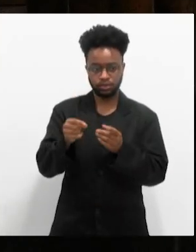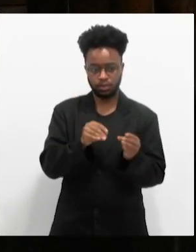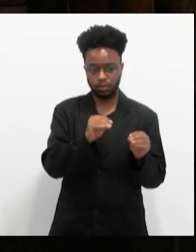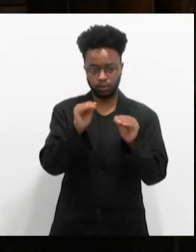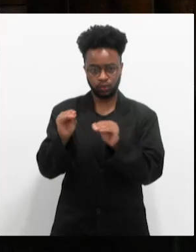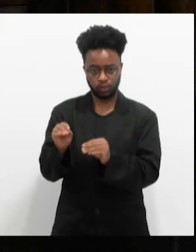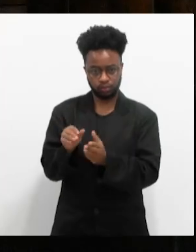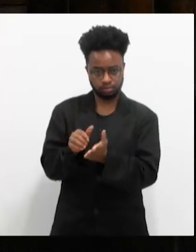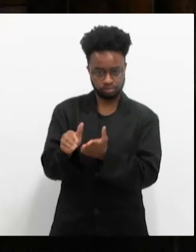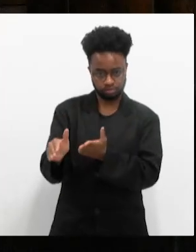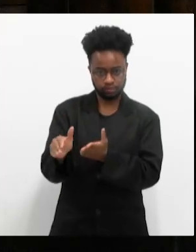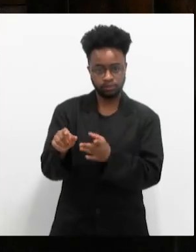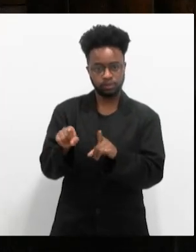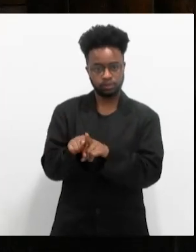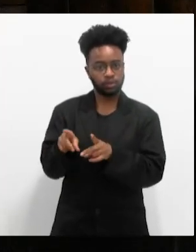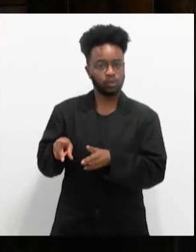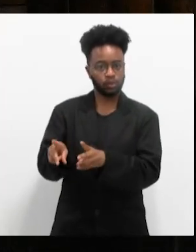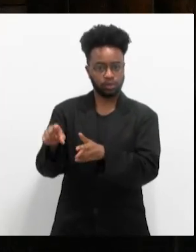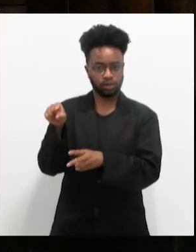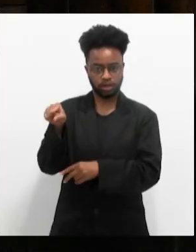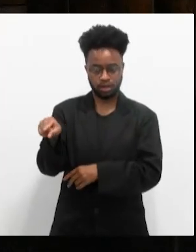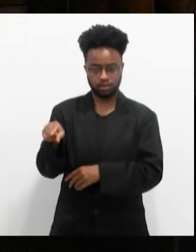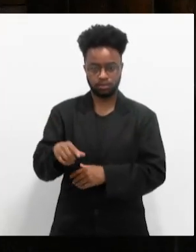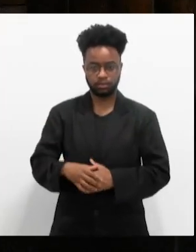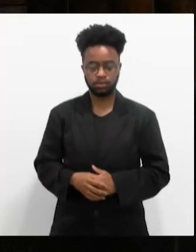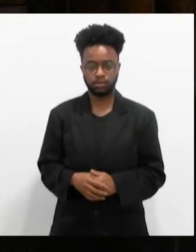e ainda lá,